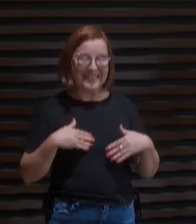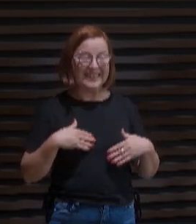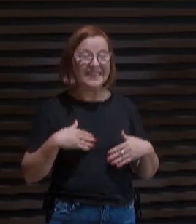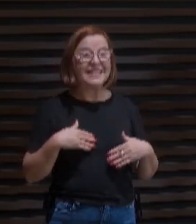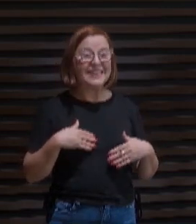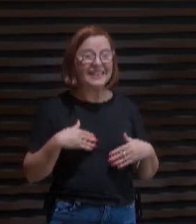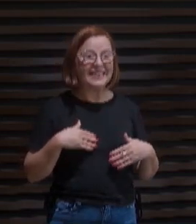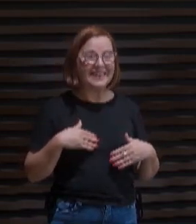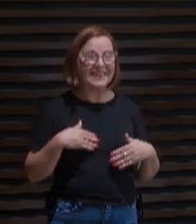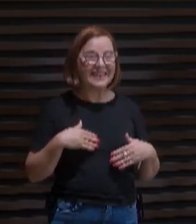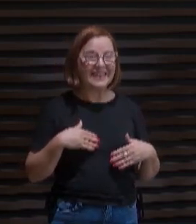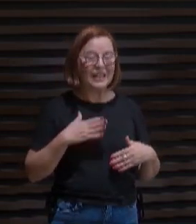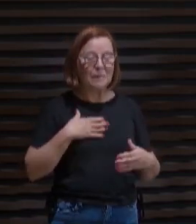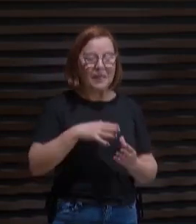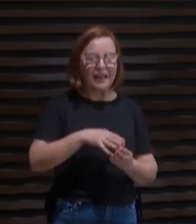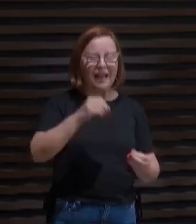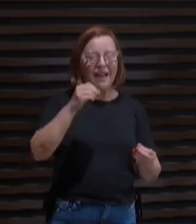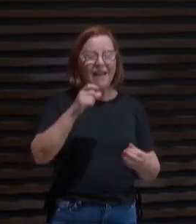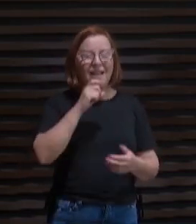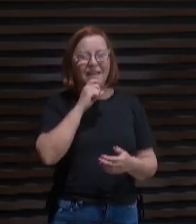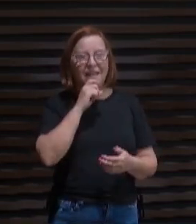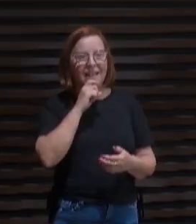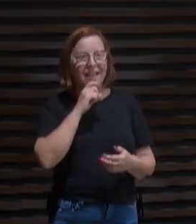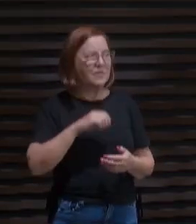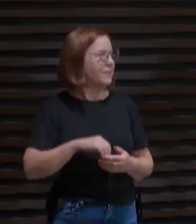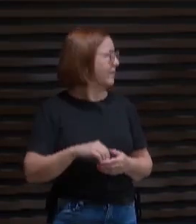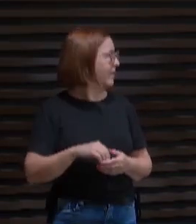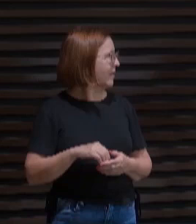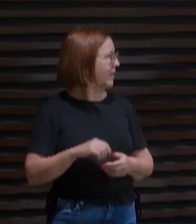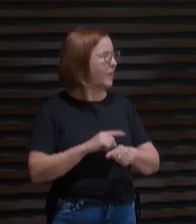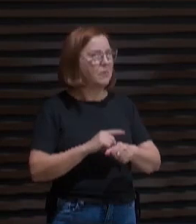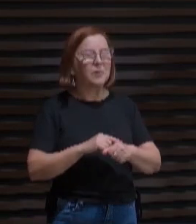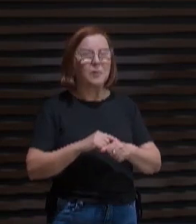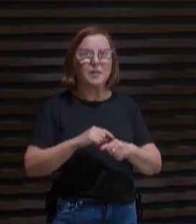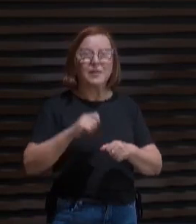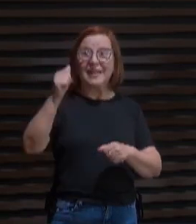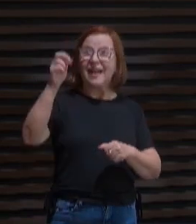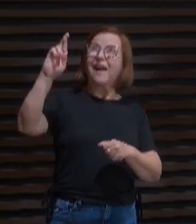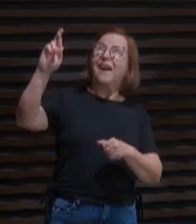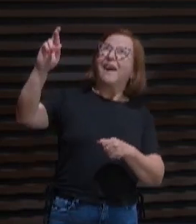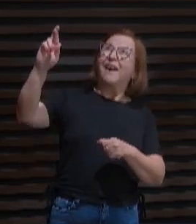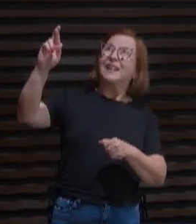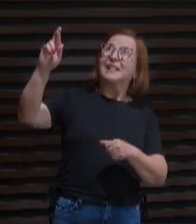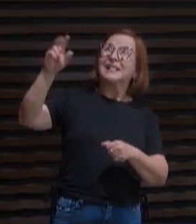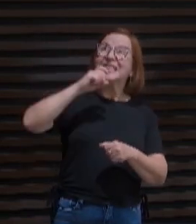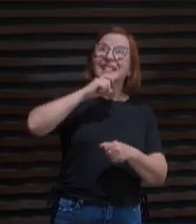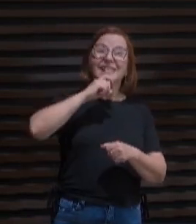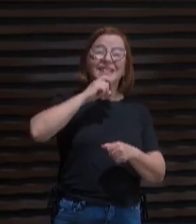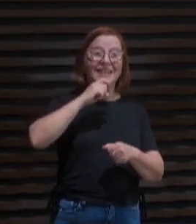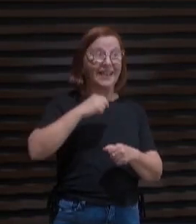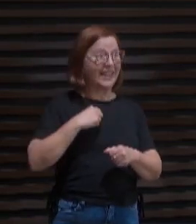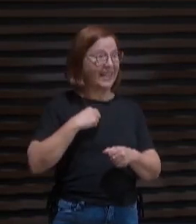e refrigera a minha alma. Eu pedi: liga aquele ar ali quando eu sentar aqui, quando acabar o louvor, que eu sou muito